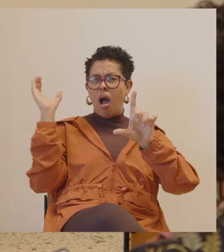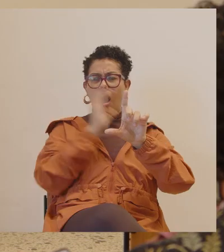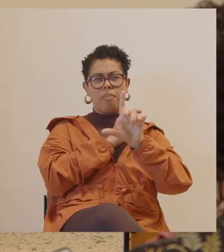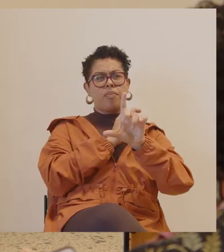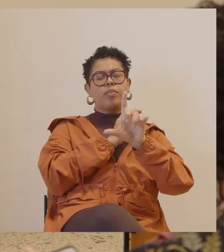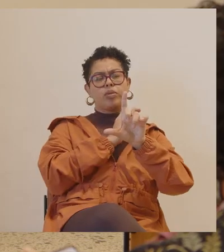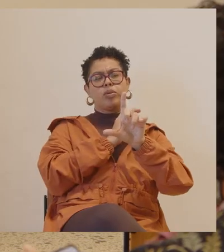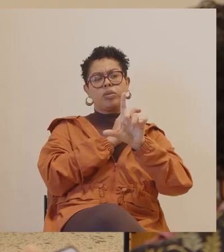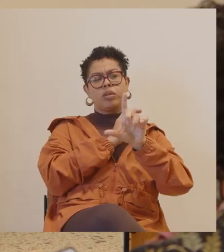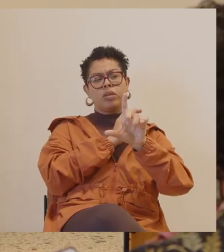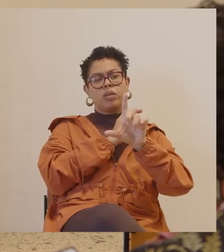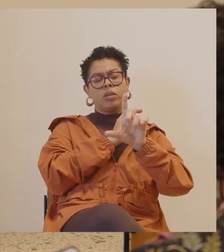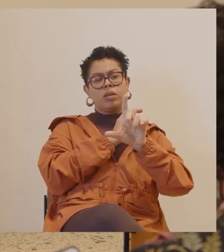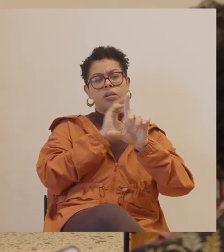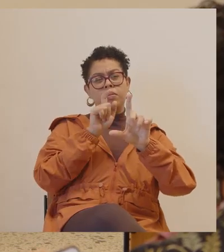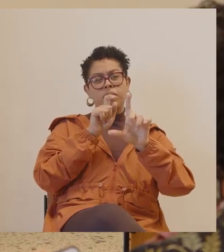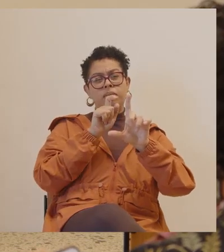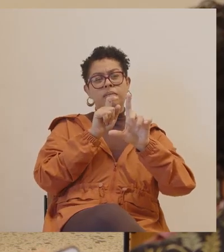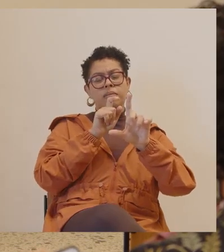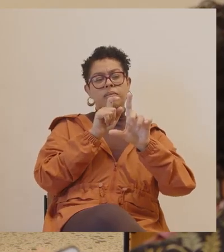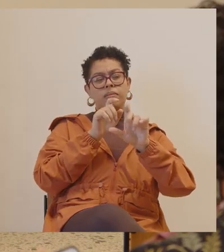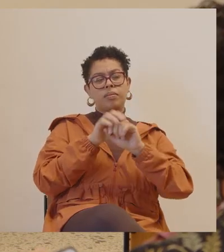exemplo, uma das coisas que